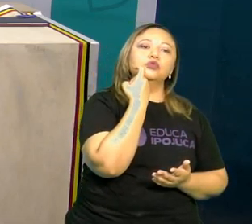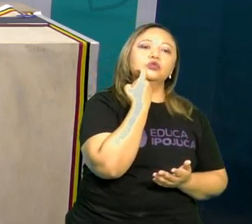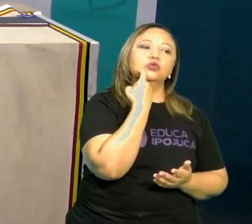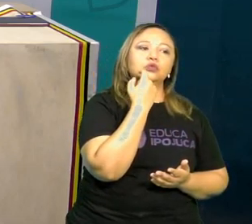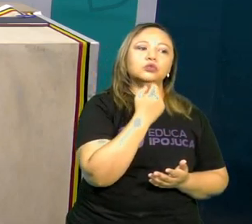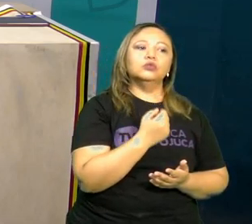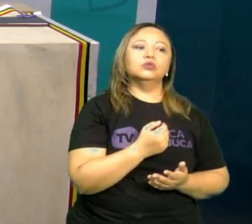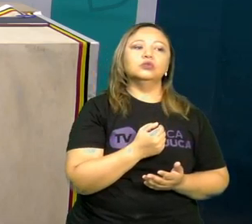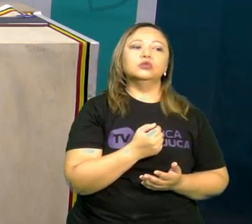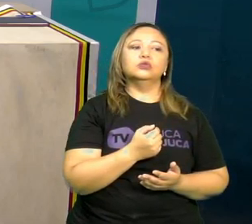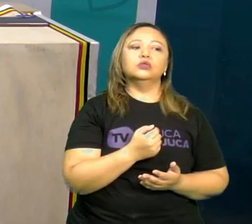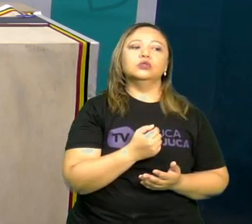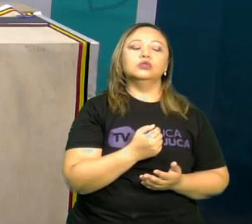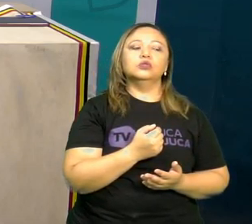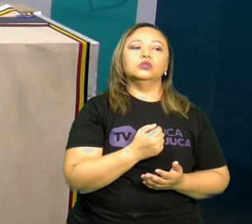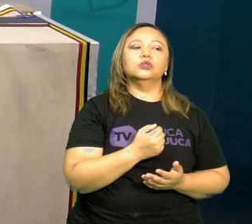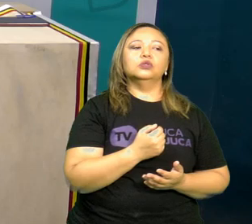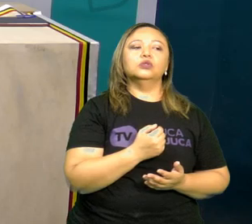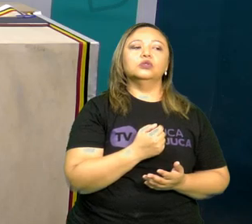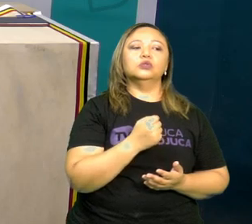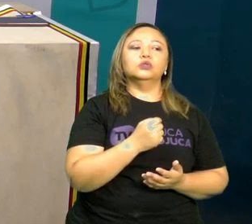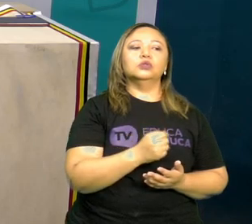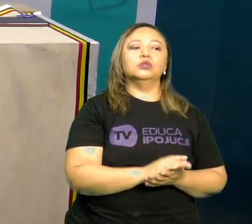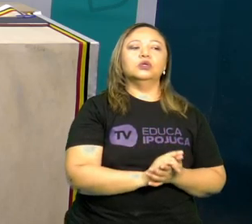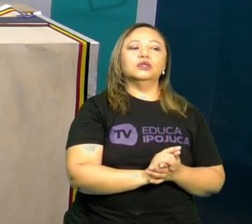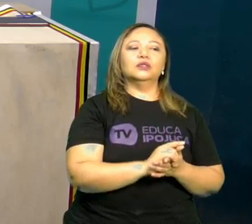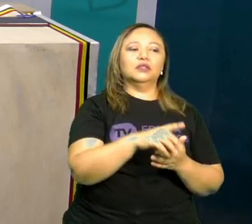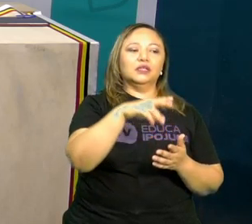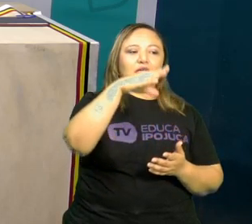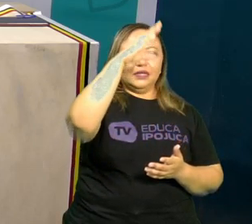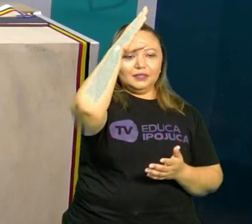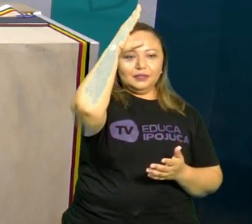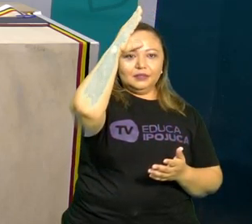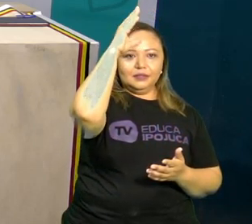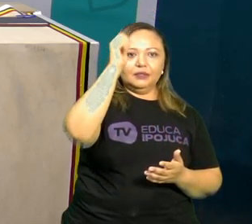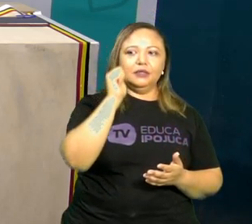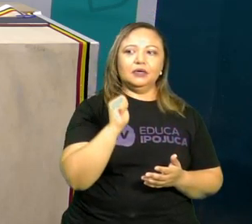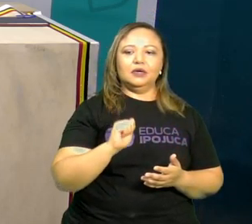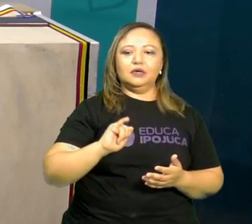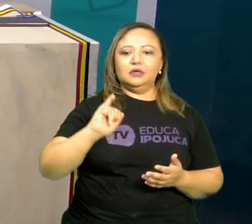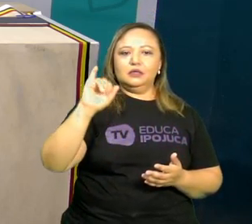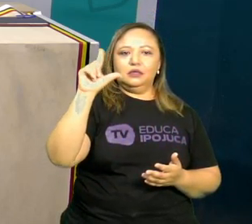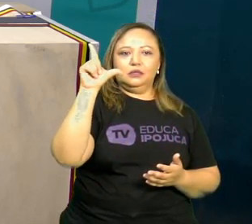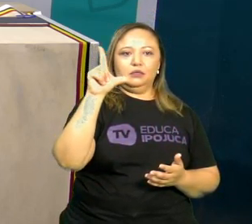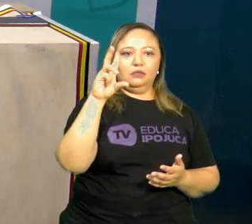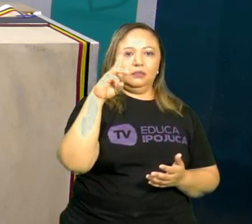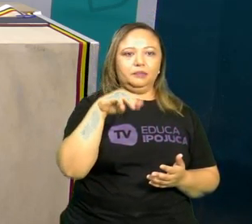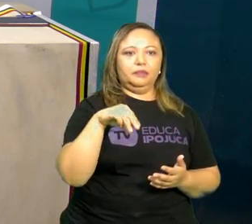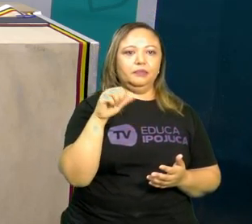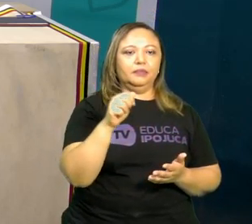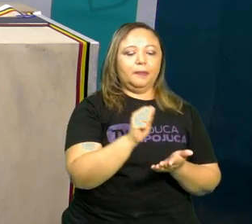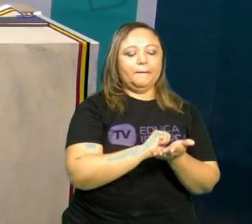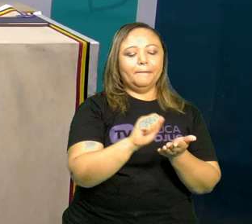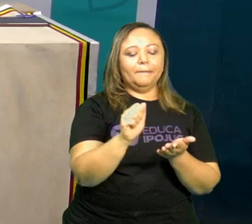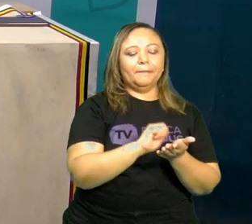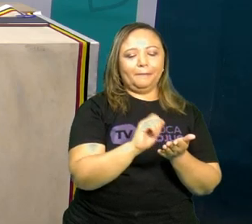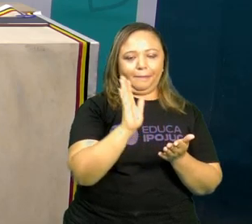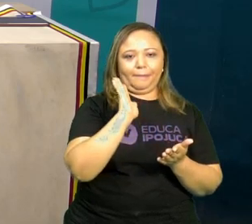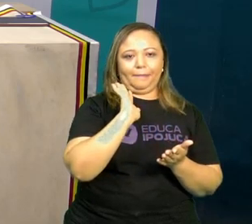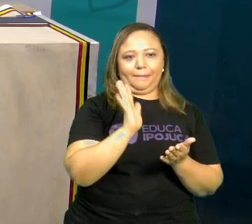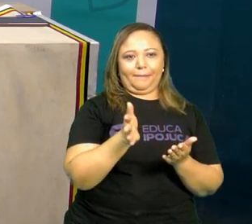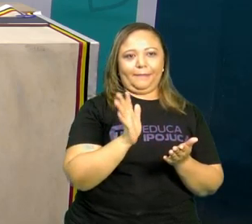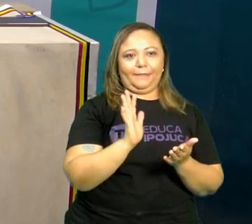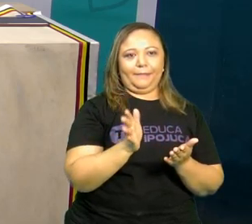Oi e aí mas já está colorindo o dela o quê E aí uma